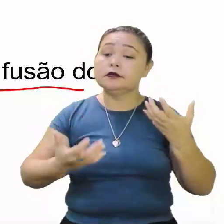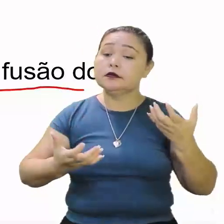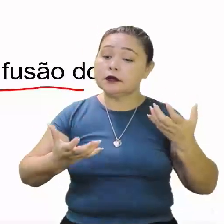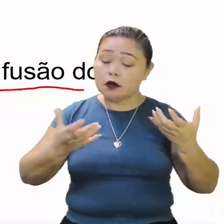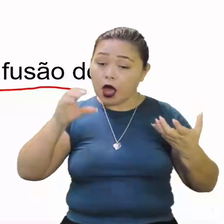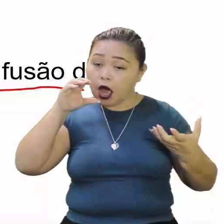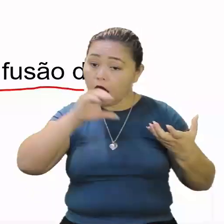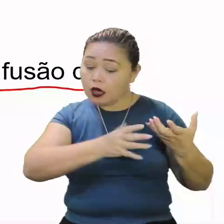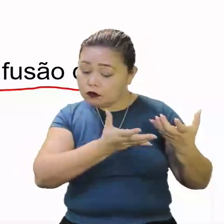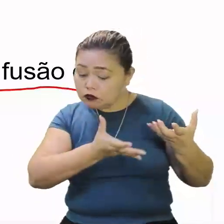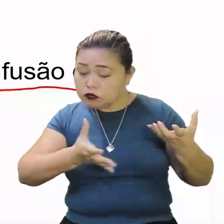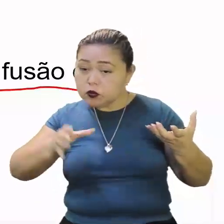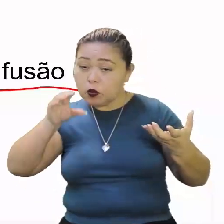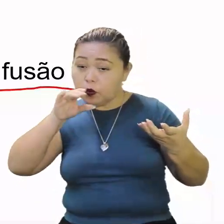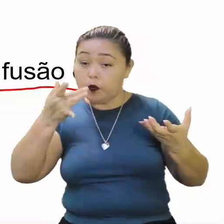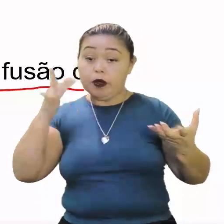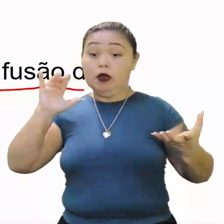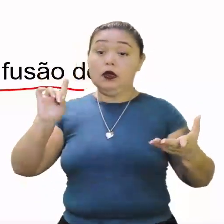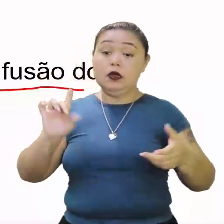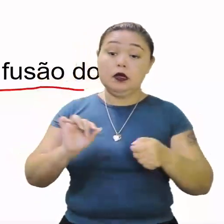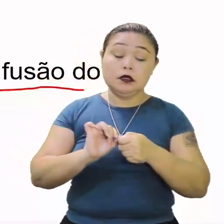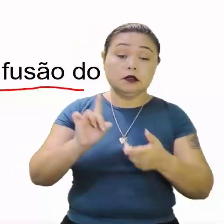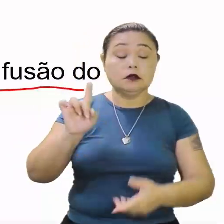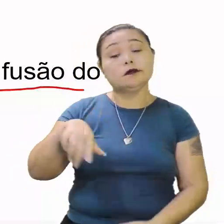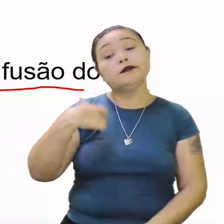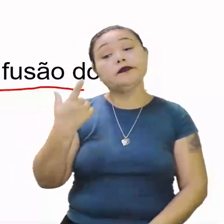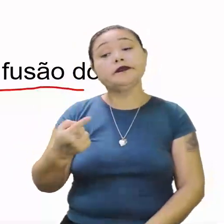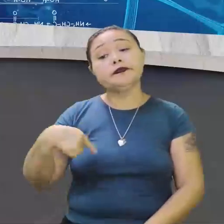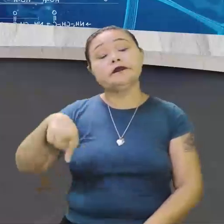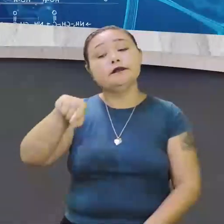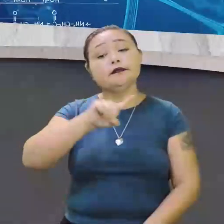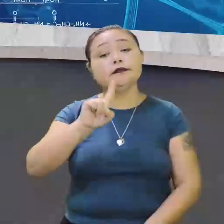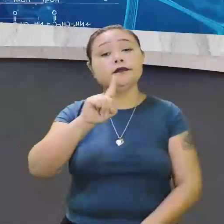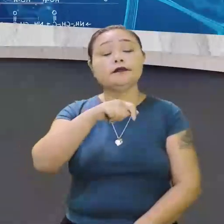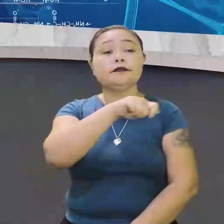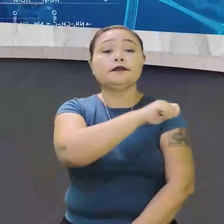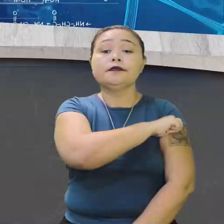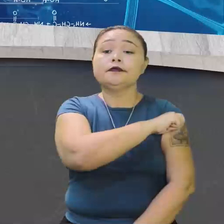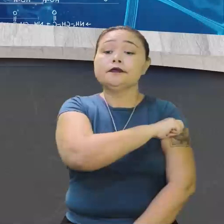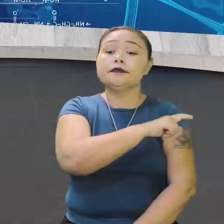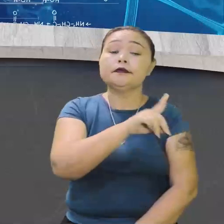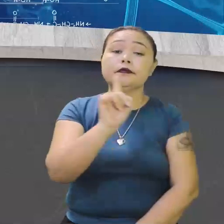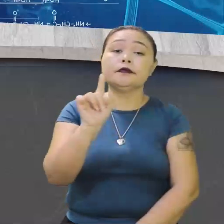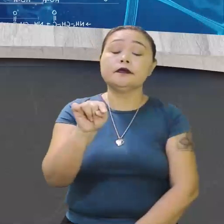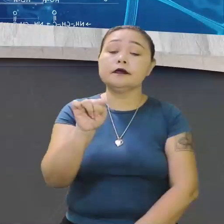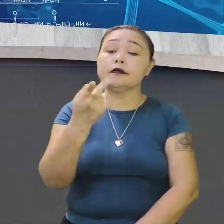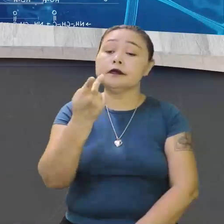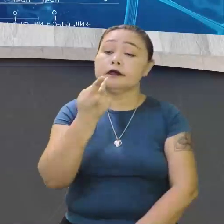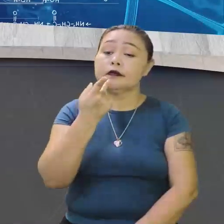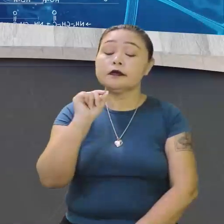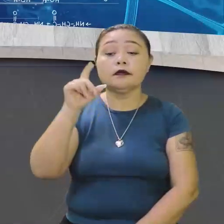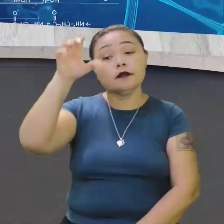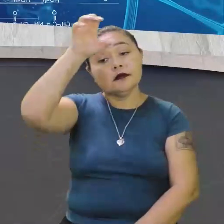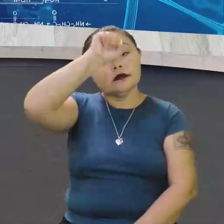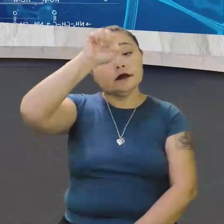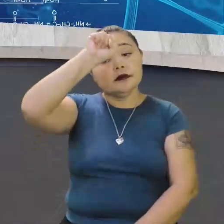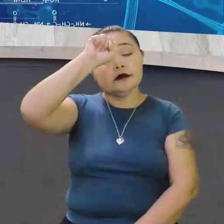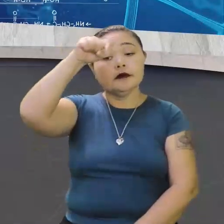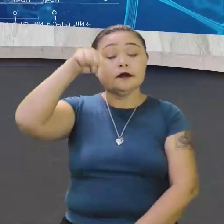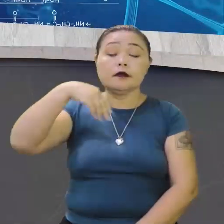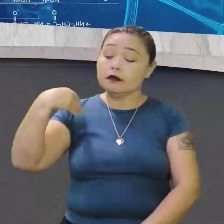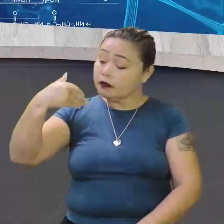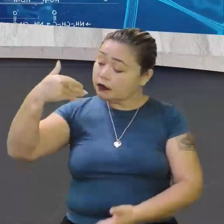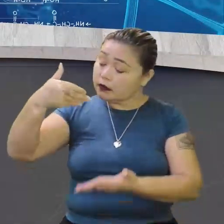aquecimento. Ok? Meu caro aluno, veja bem o que nós aprendemos até